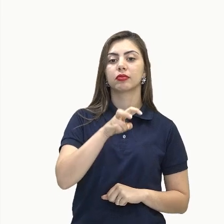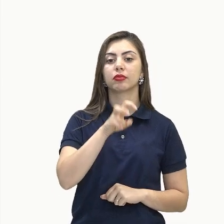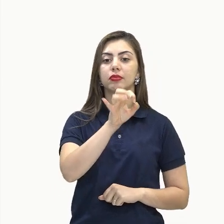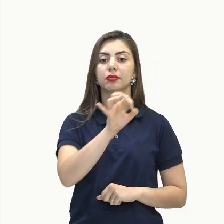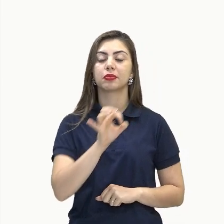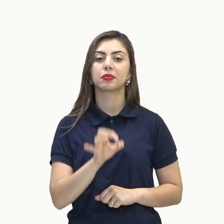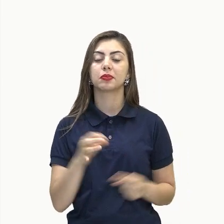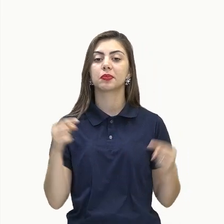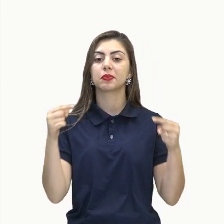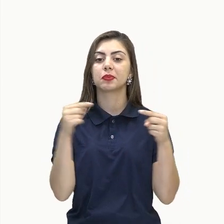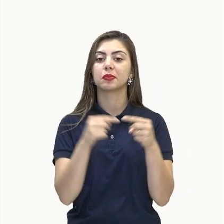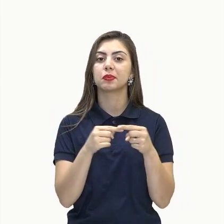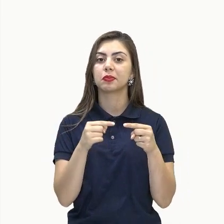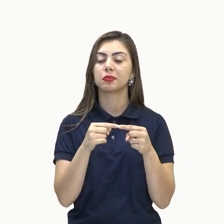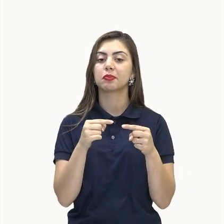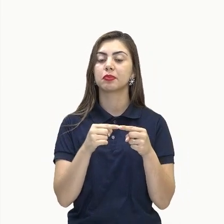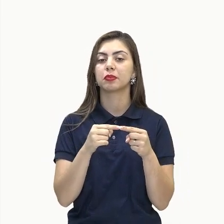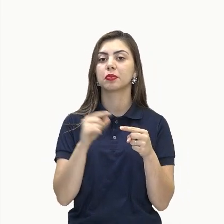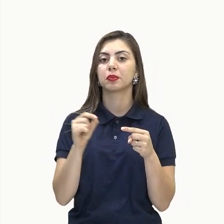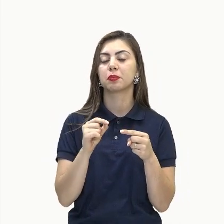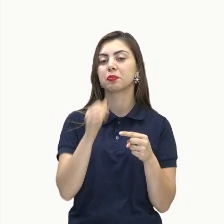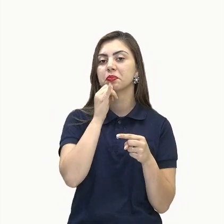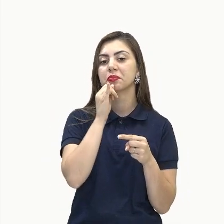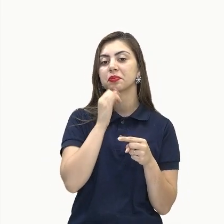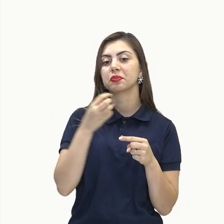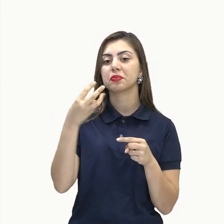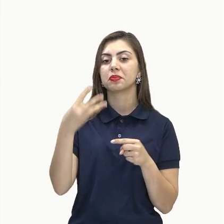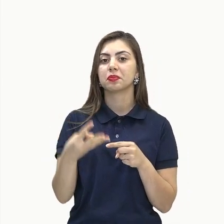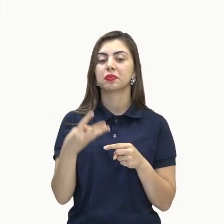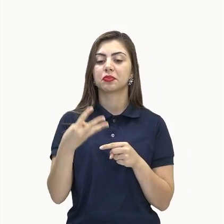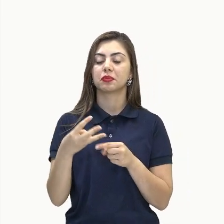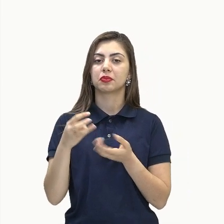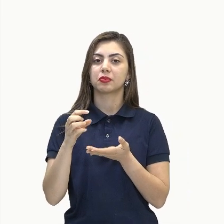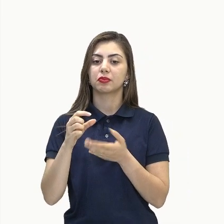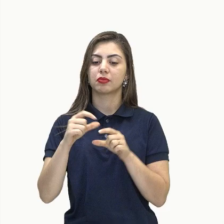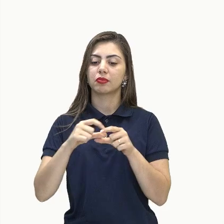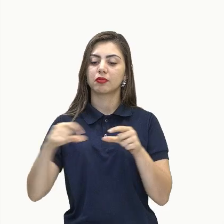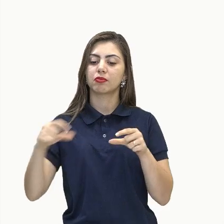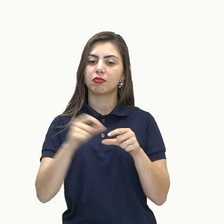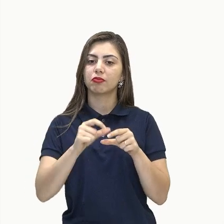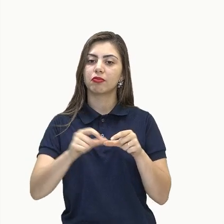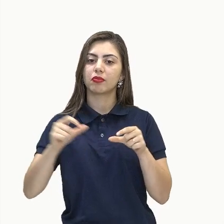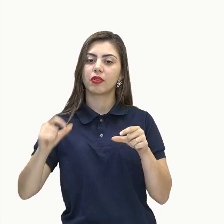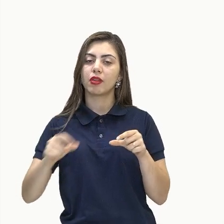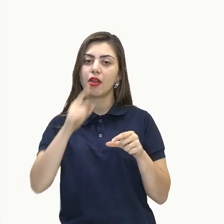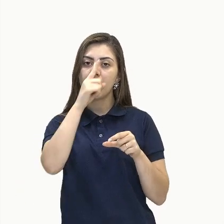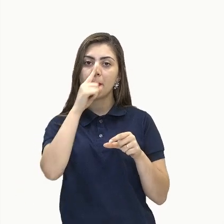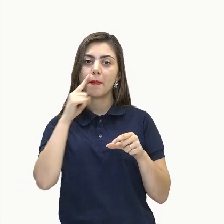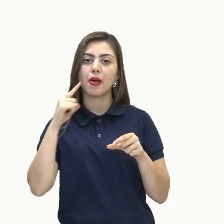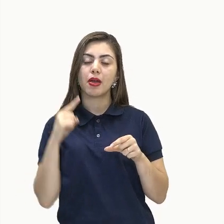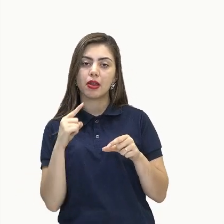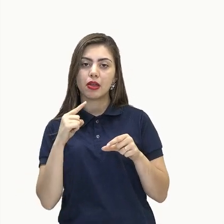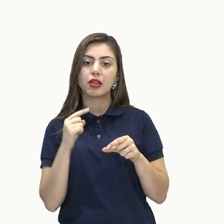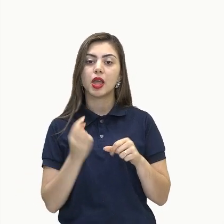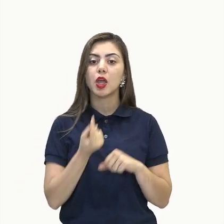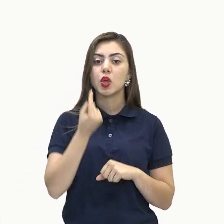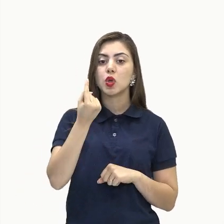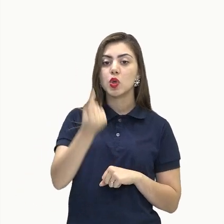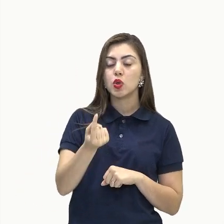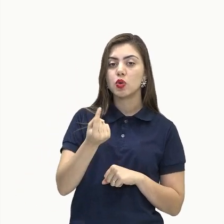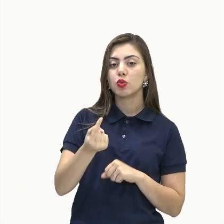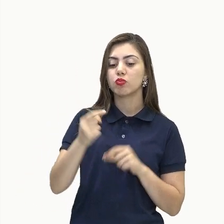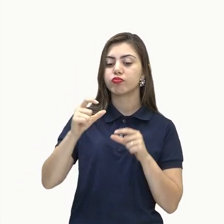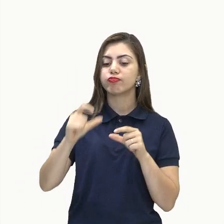75%, ou seja, 3 ervilhas de coloração amarela e uma ervilha de coloração verde, 25%.